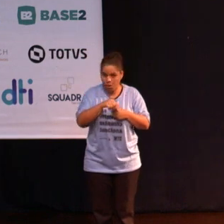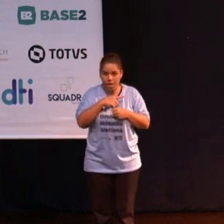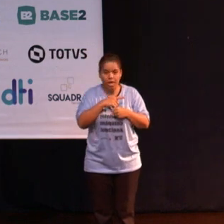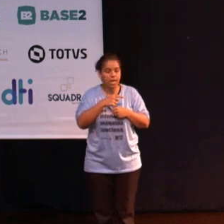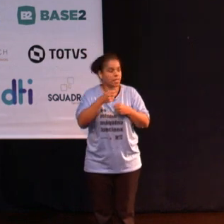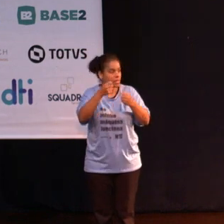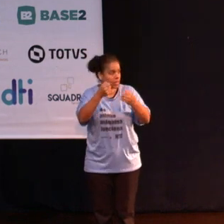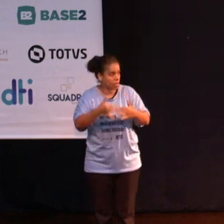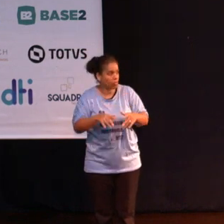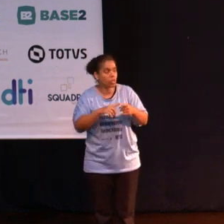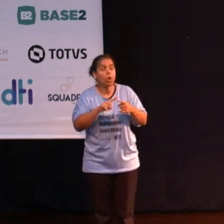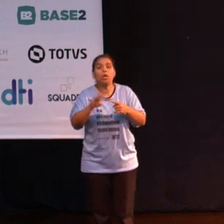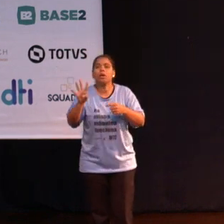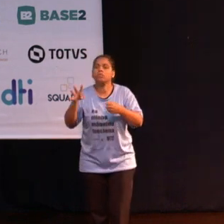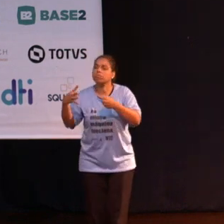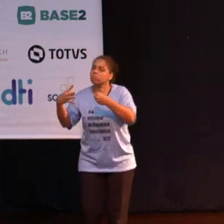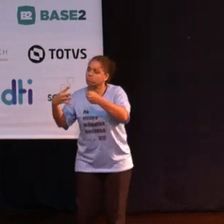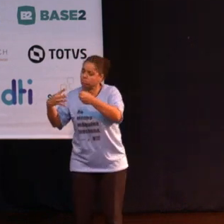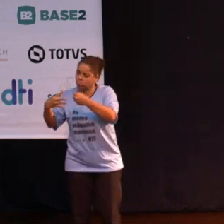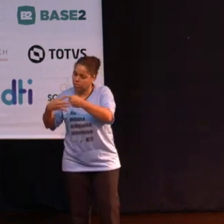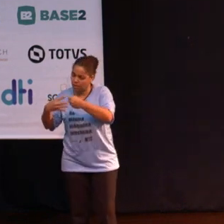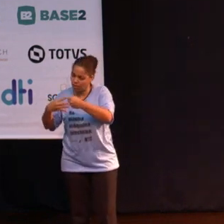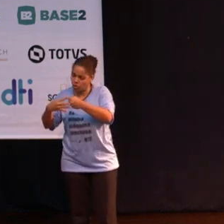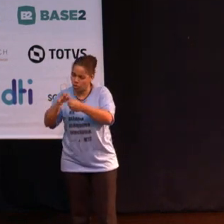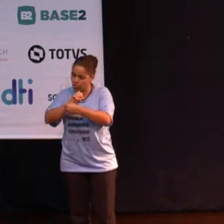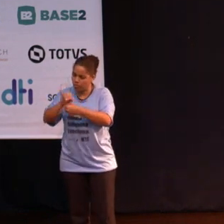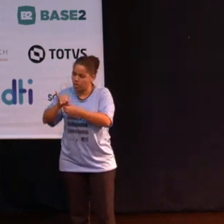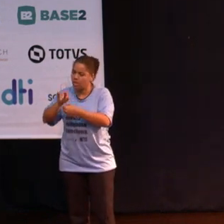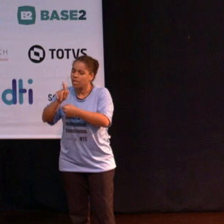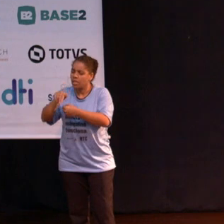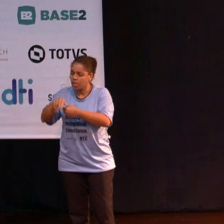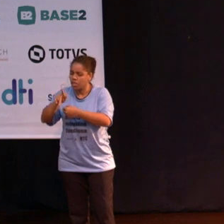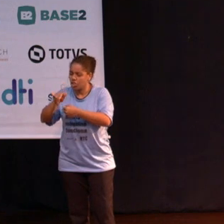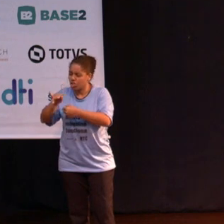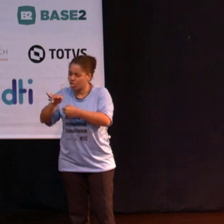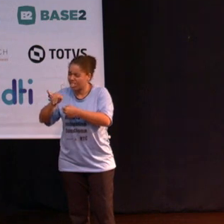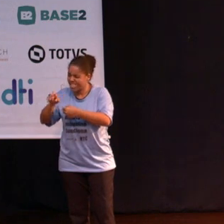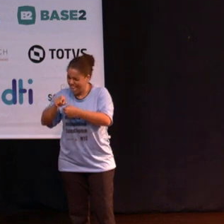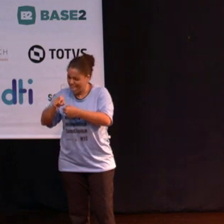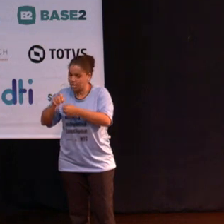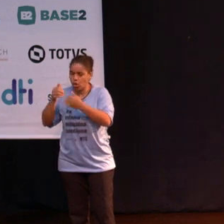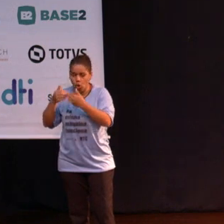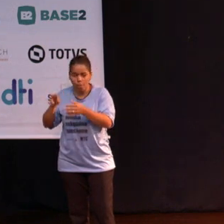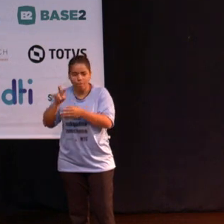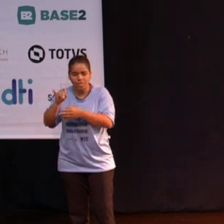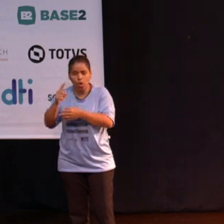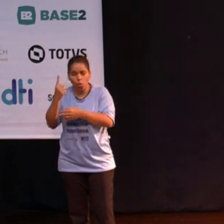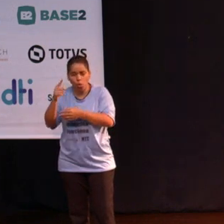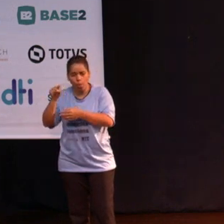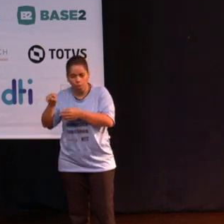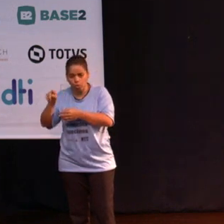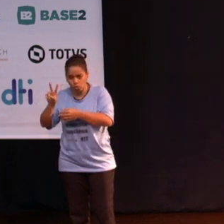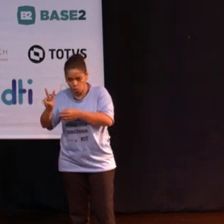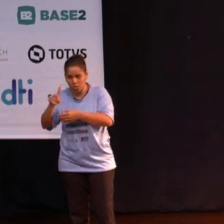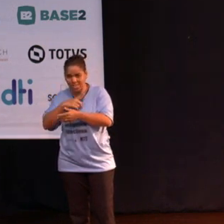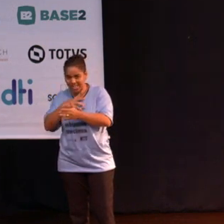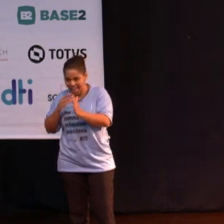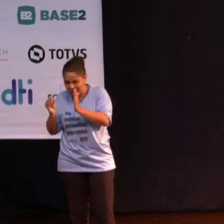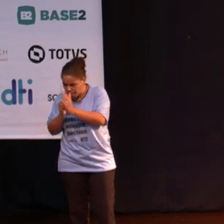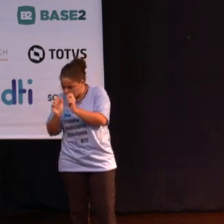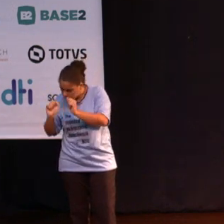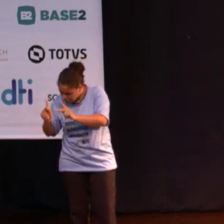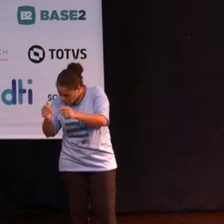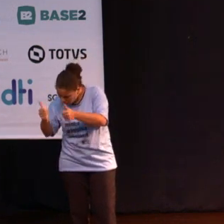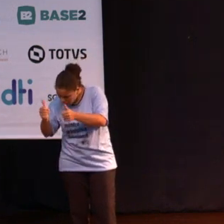ele vai servir do o pacote em dinheiro ex começando com a versão 1.2 está instalado mesmo